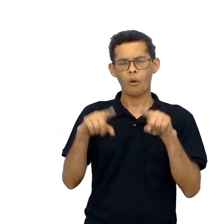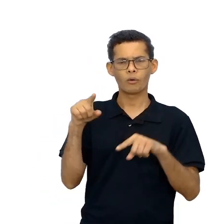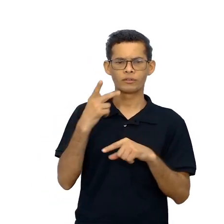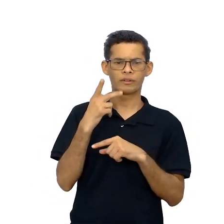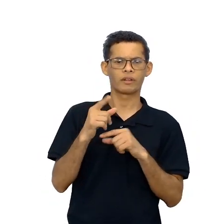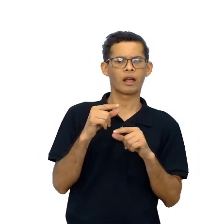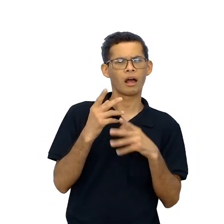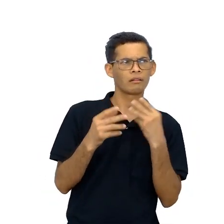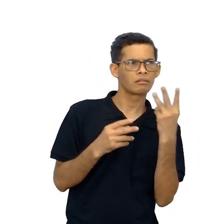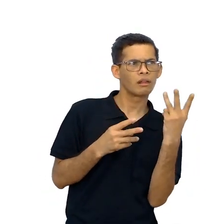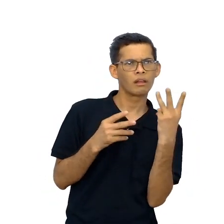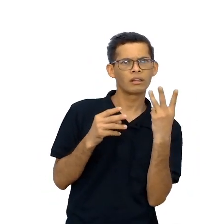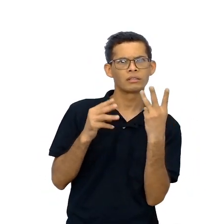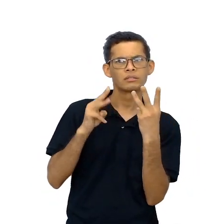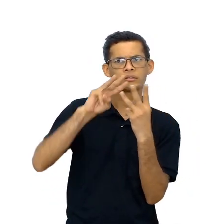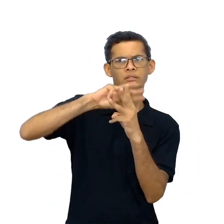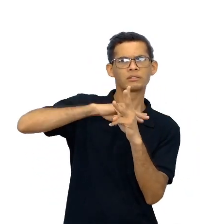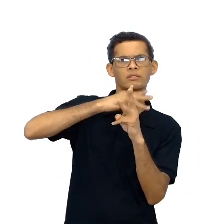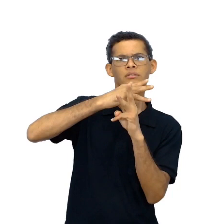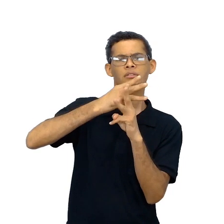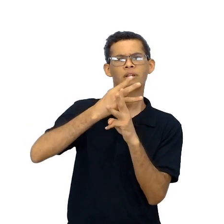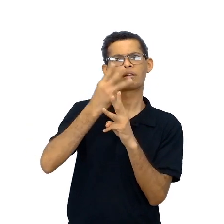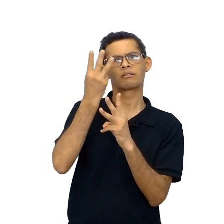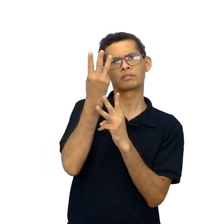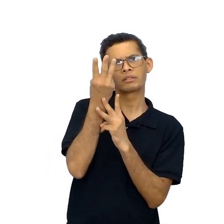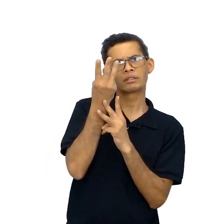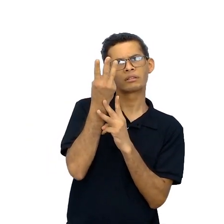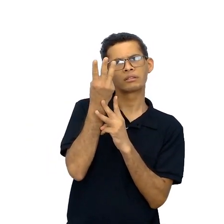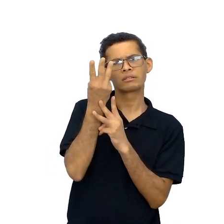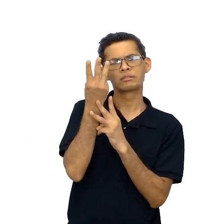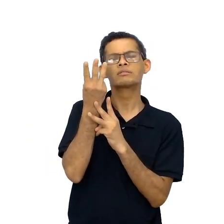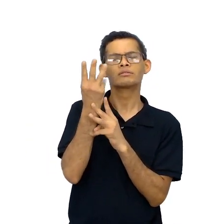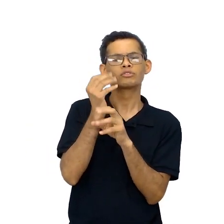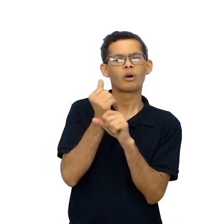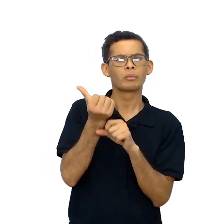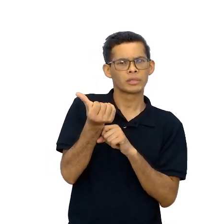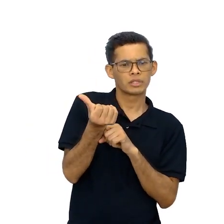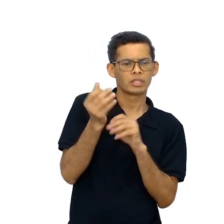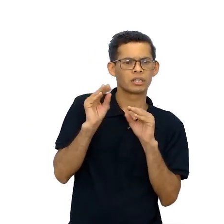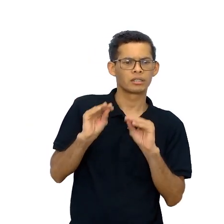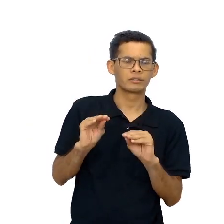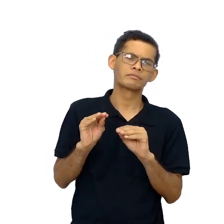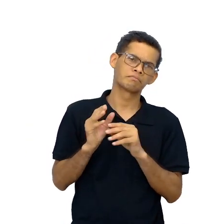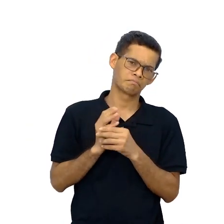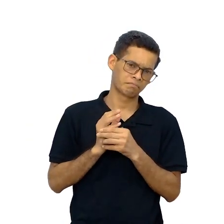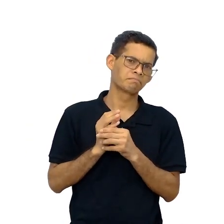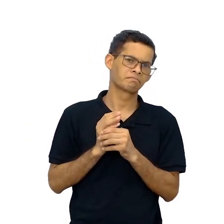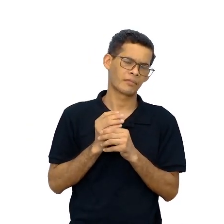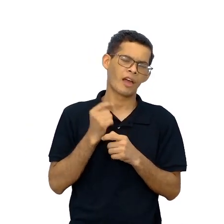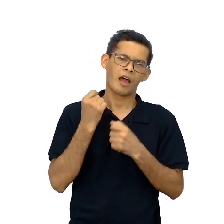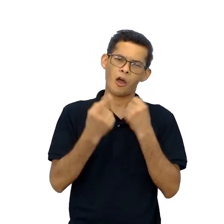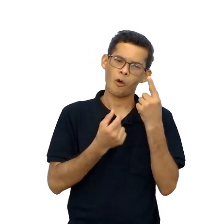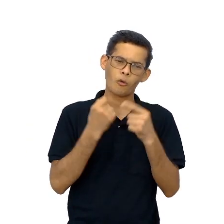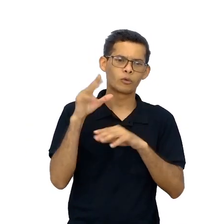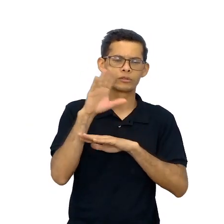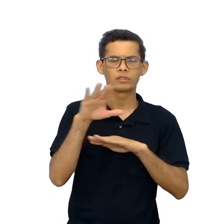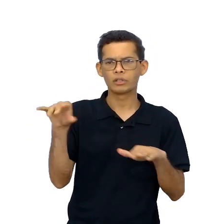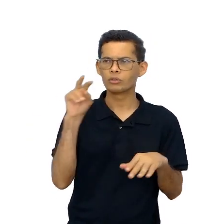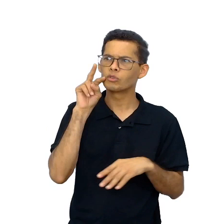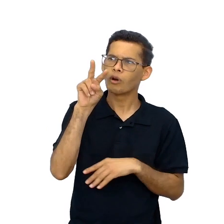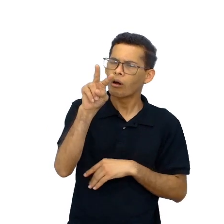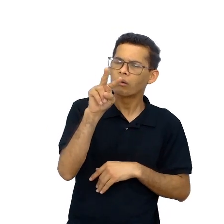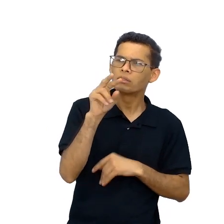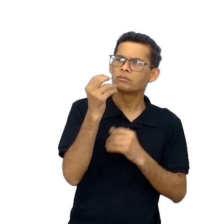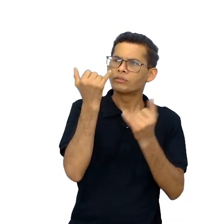triplo, possivelmente ele adicione 3 com 3 para dar 6. Tem aluno que possivelmente olhe só para os